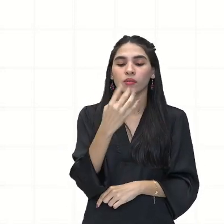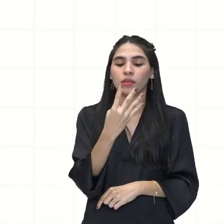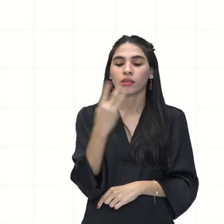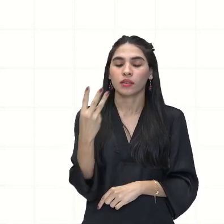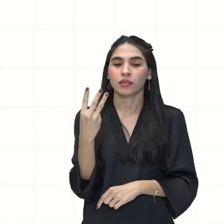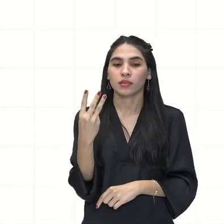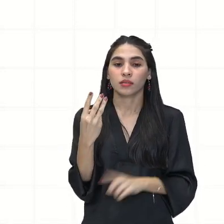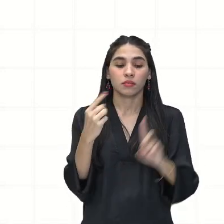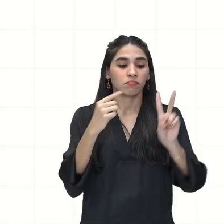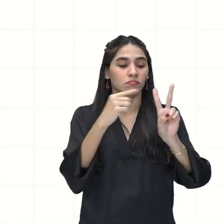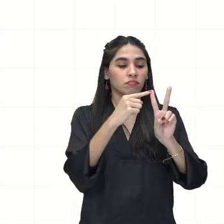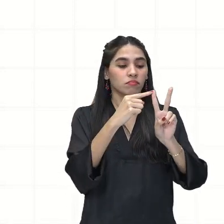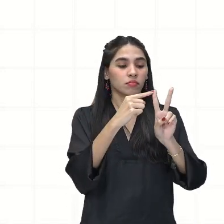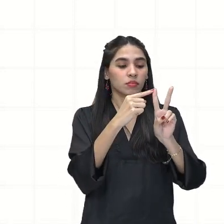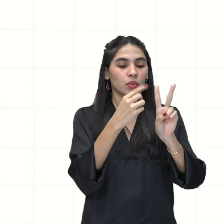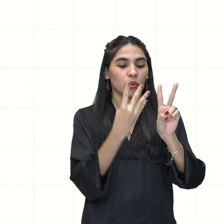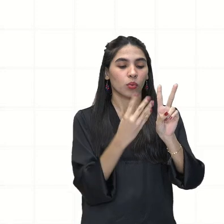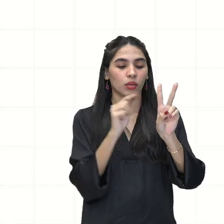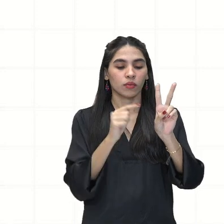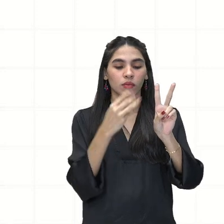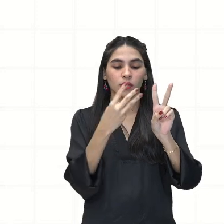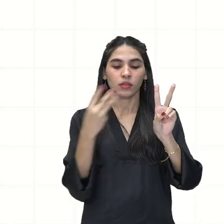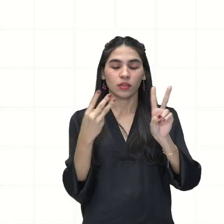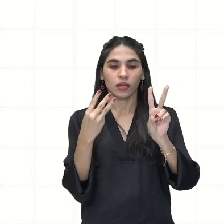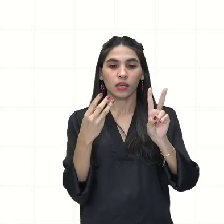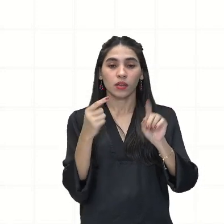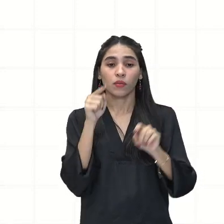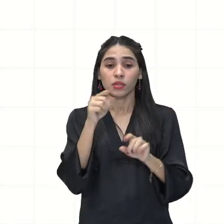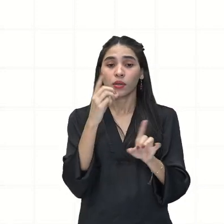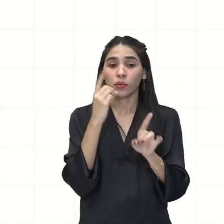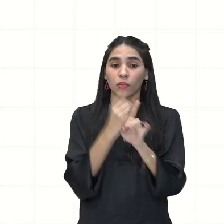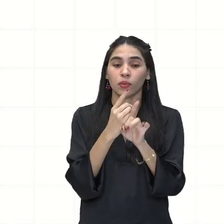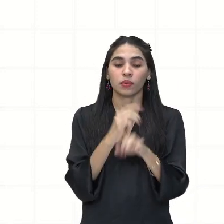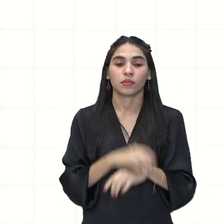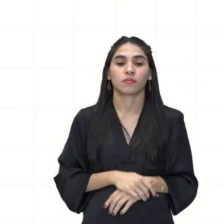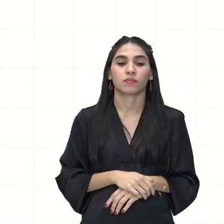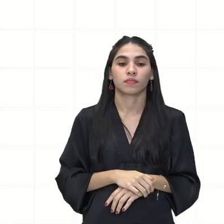4,33. Extraindo a raiz, encontramos então, ó,